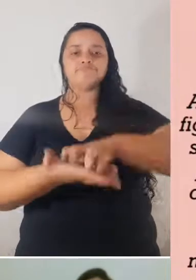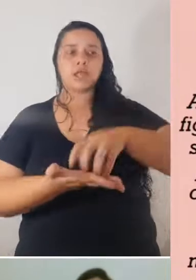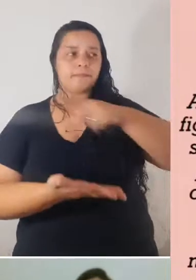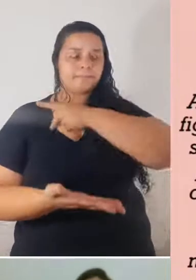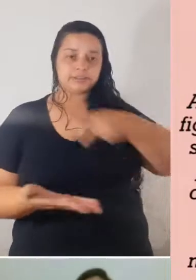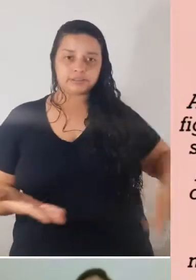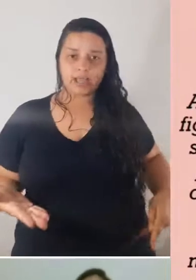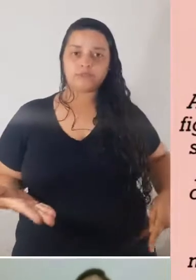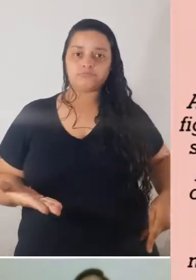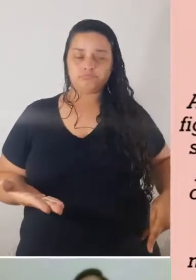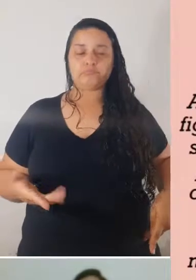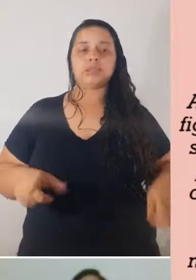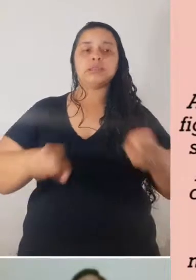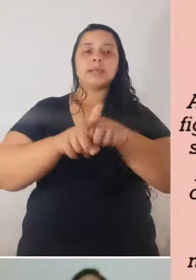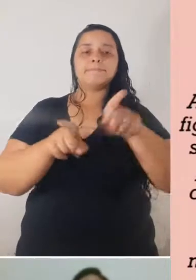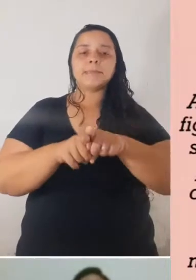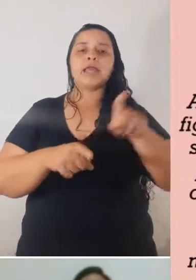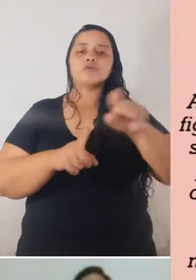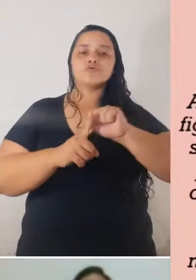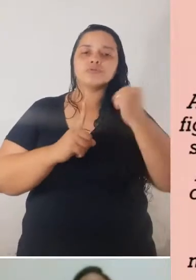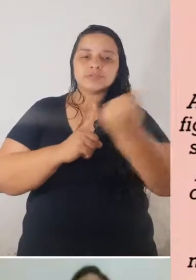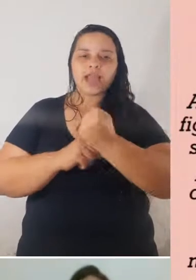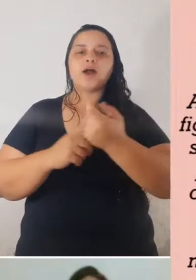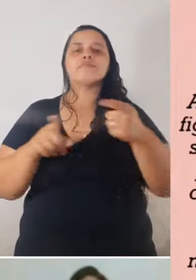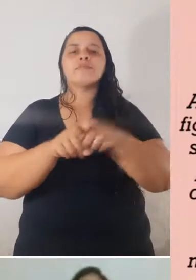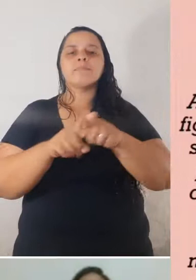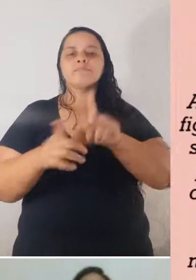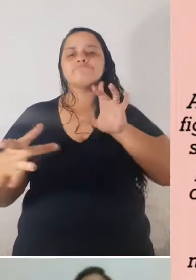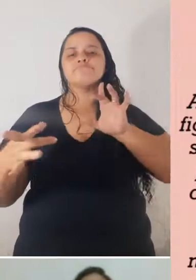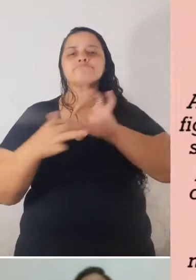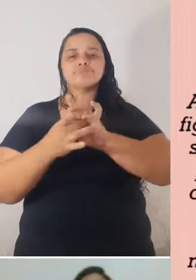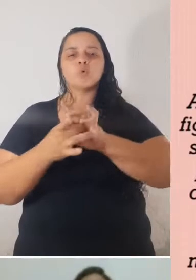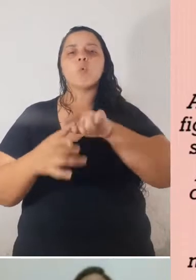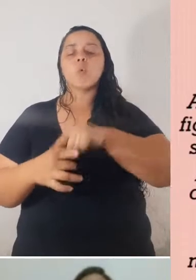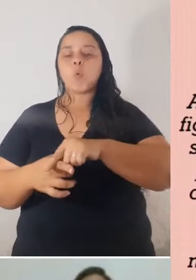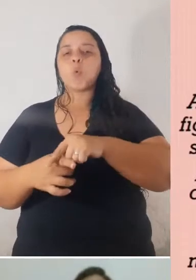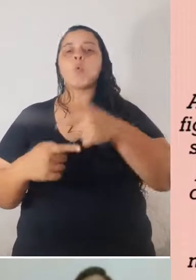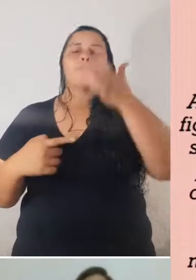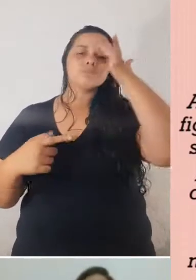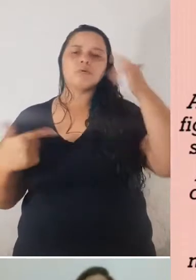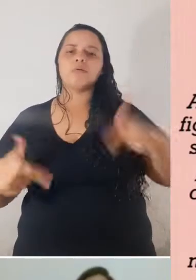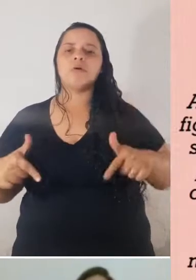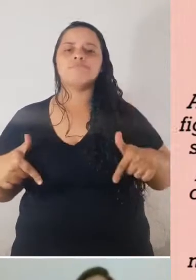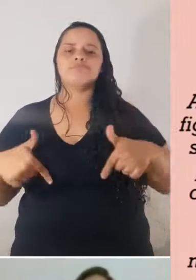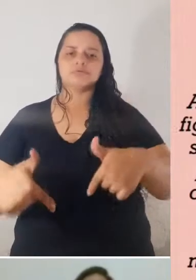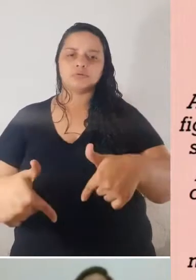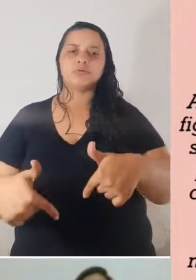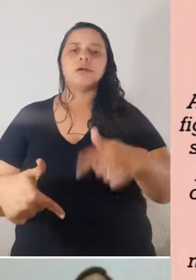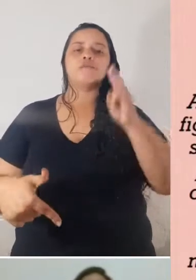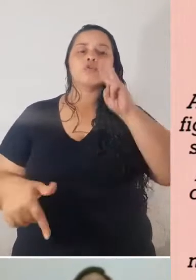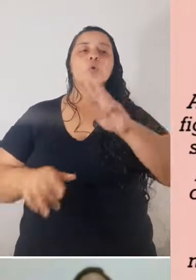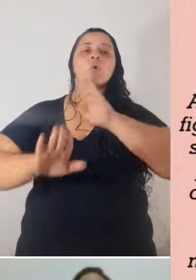presidente Vargas e na sua obra social e sua relação direta e pessoal com os trabalhadores. E essa ideologia ela vai